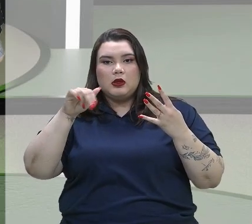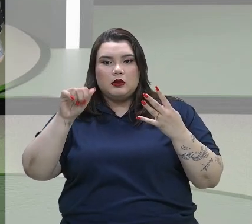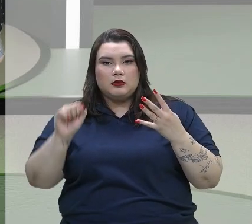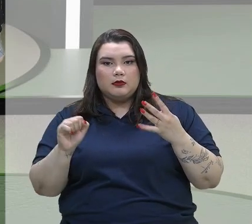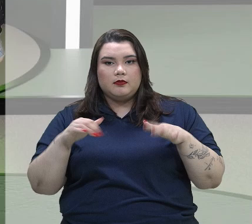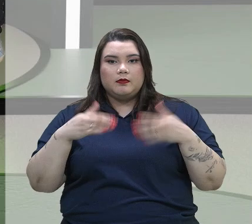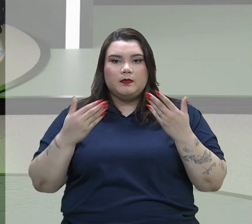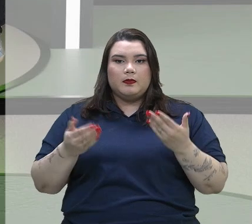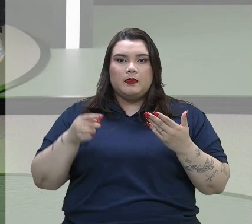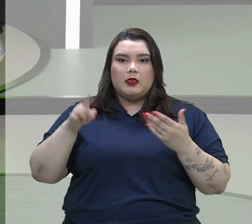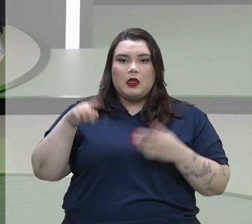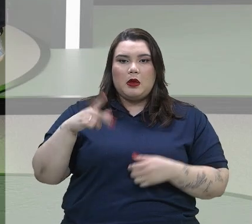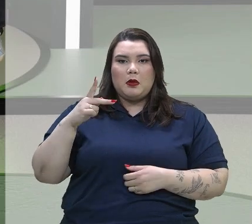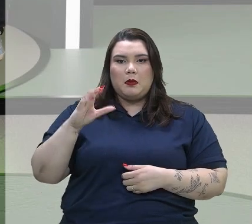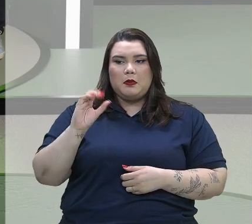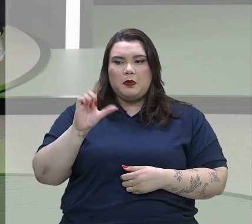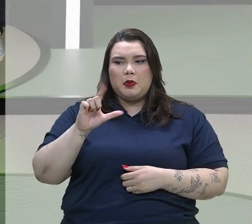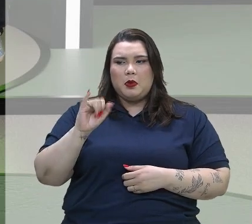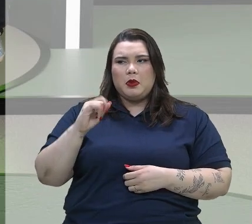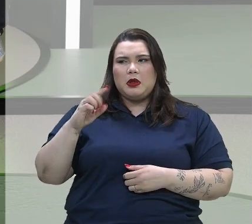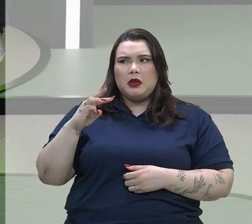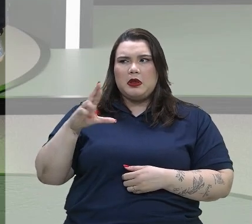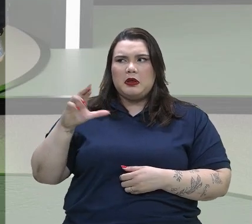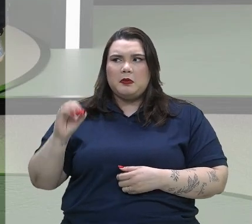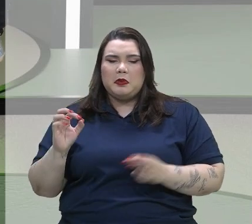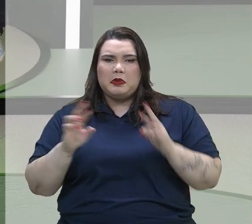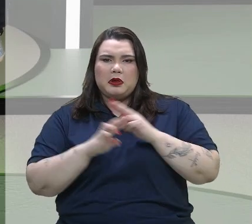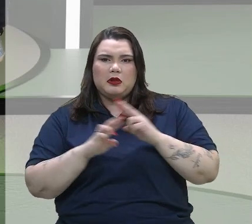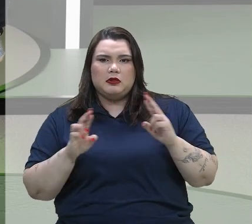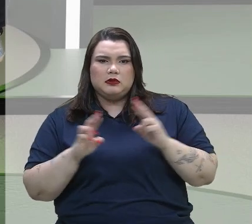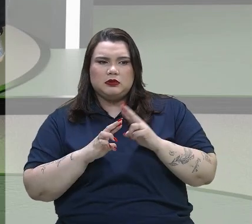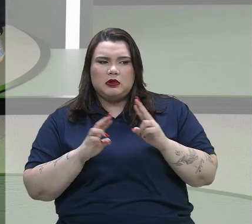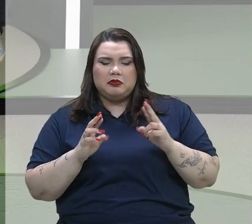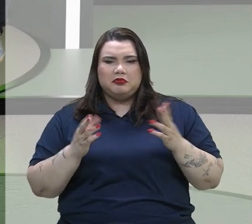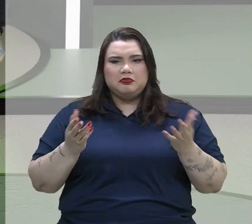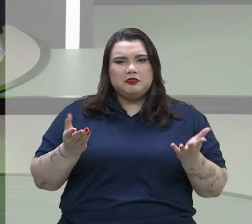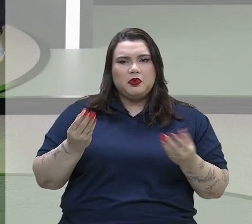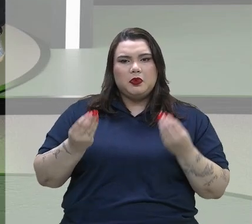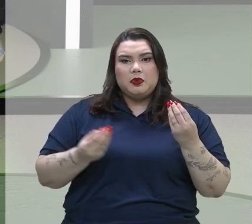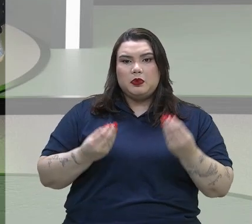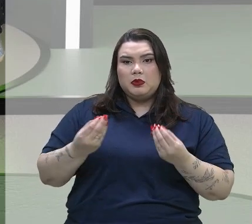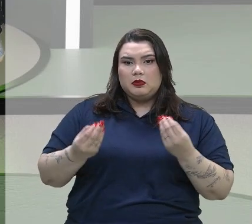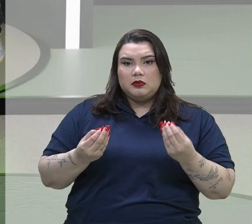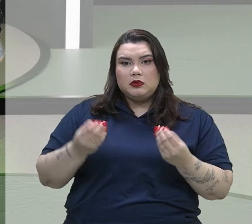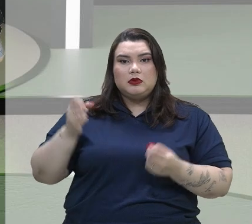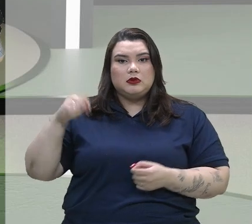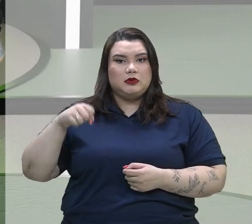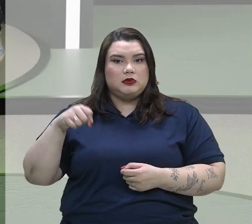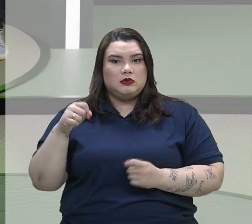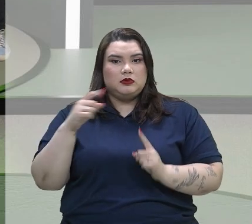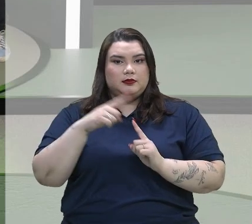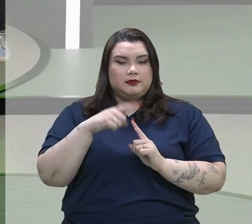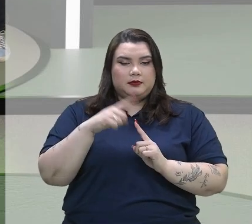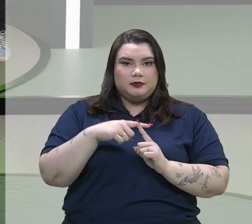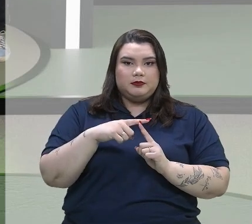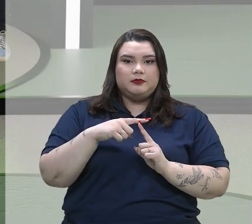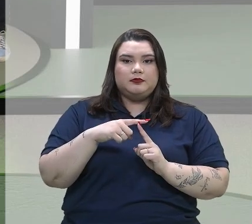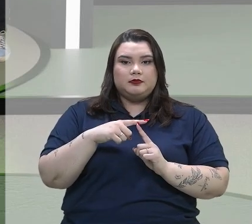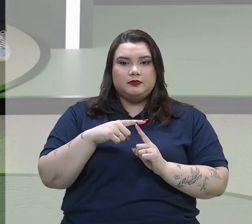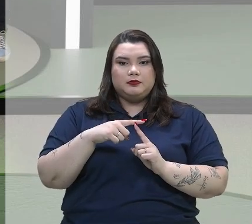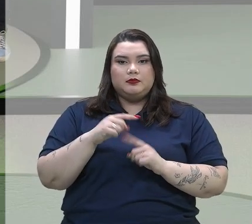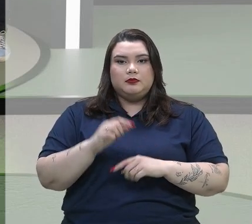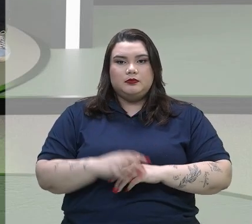polissacarídeo é um polímero. A gente fica assim, né, gente? É polímero? Um polímero? Sim, é um polímero,